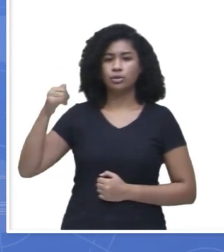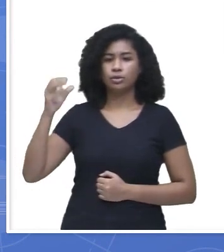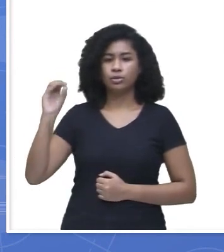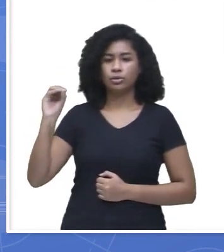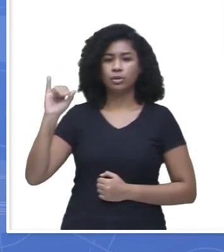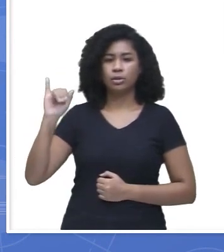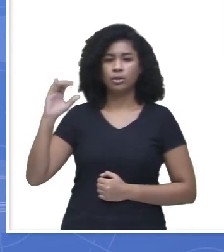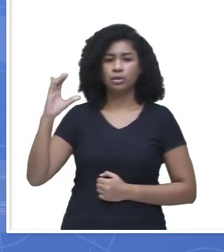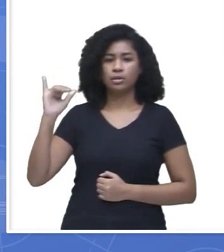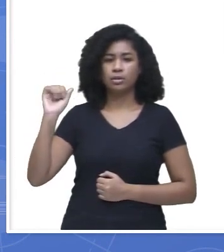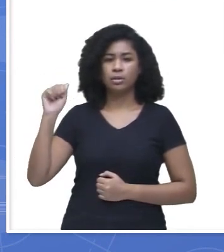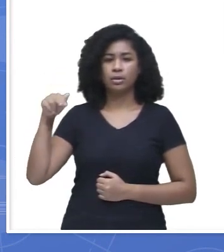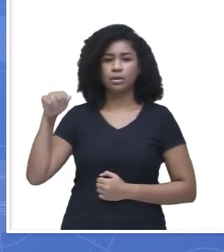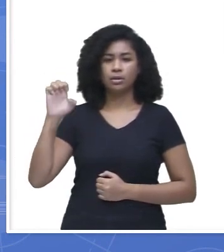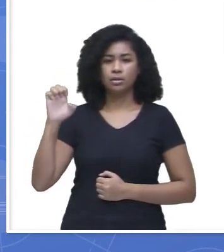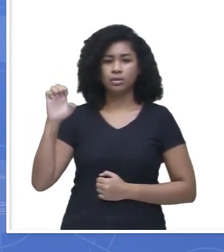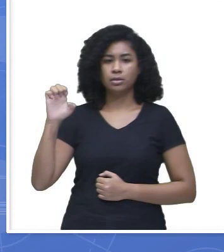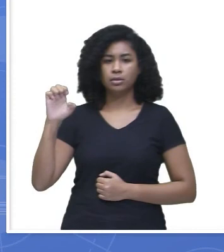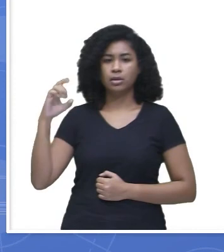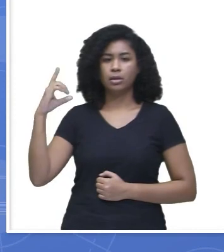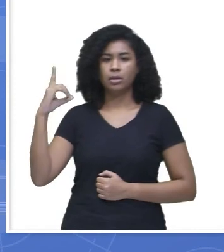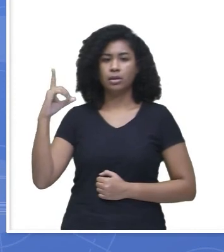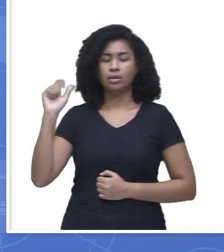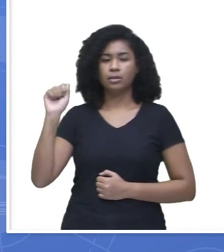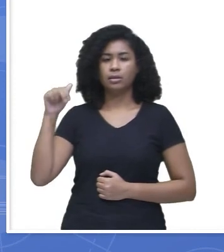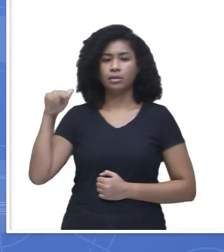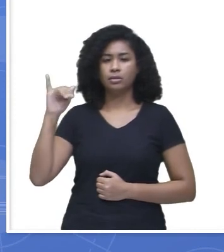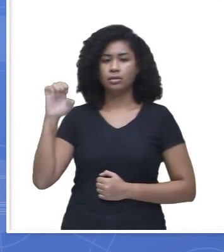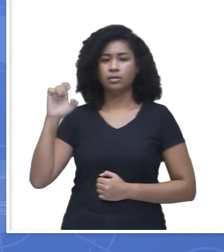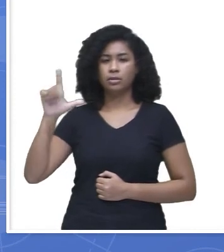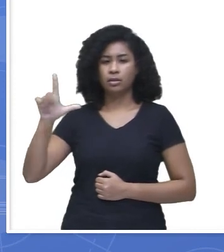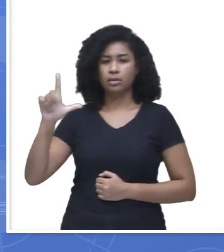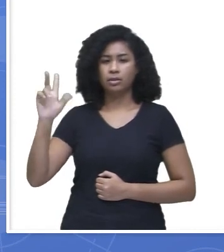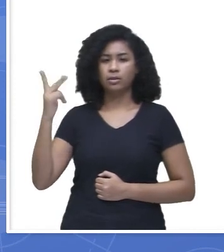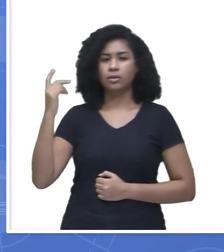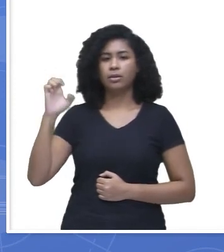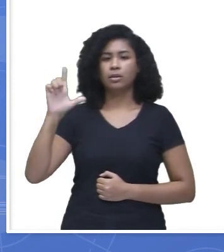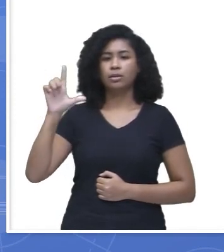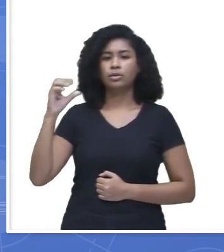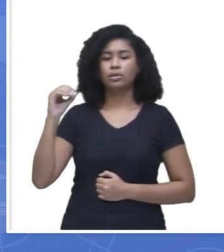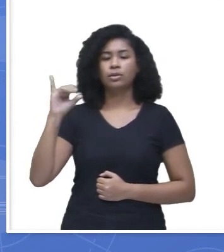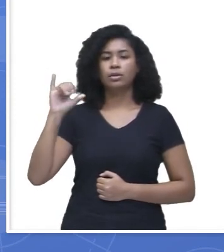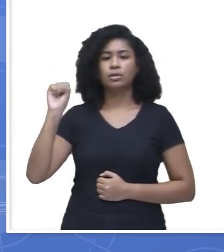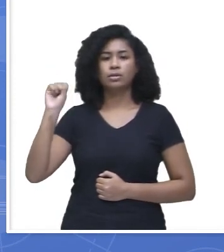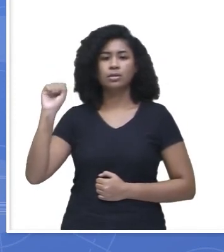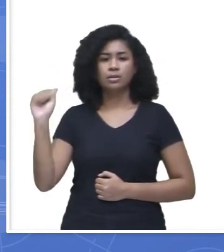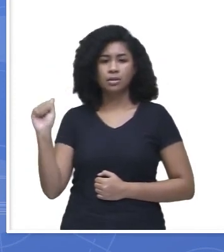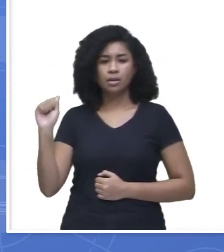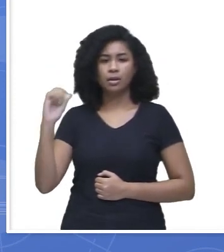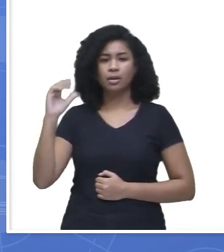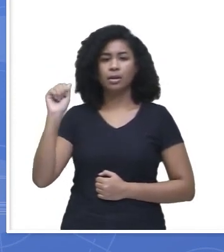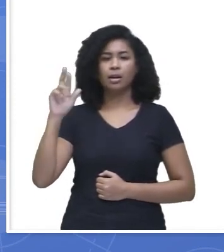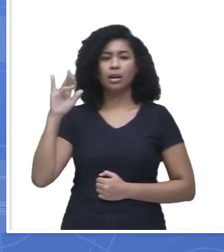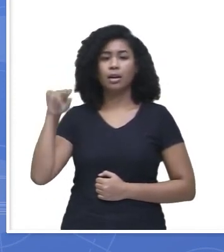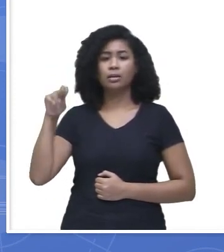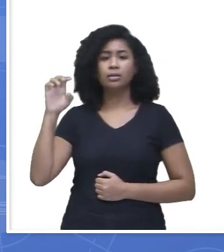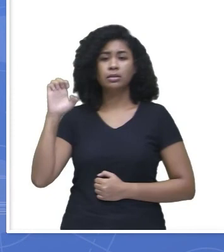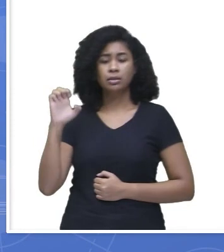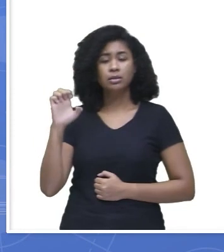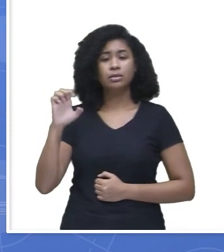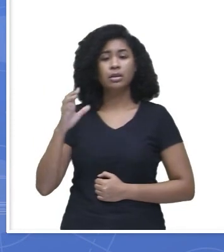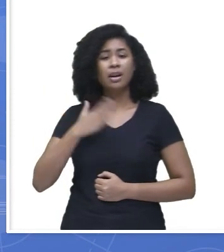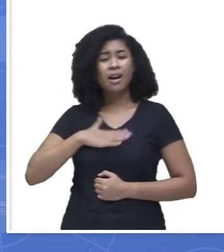Joiciane, Toniele, Daniel, Heloísa, Karine. Não, José Lucas, segura aí mais um